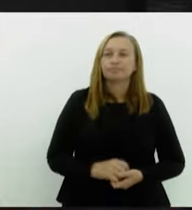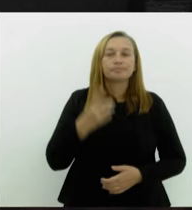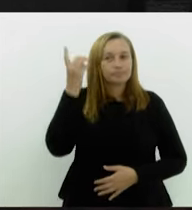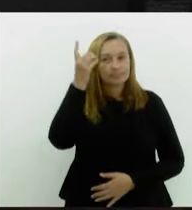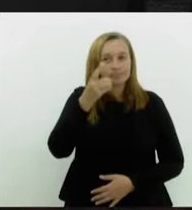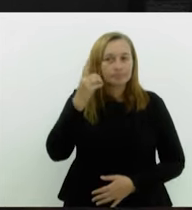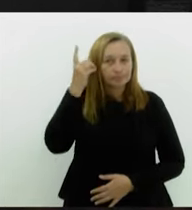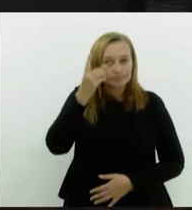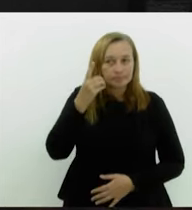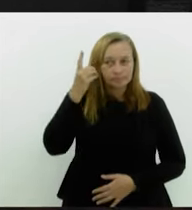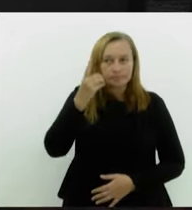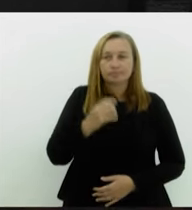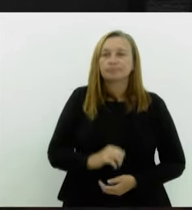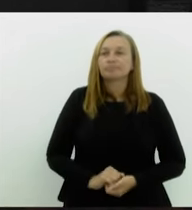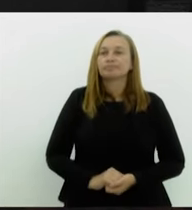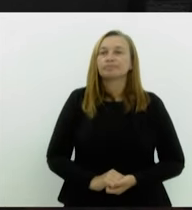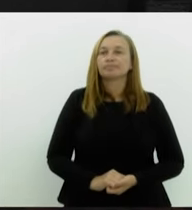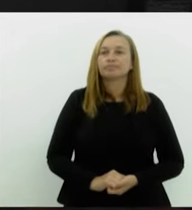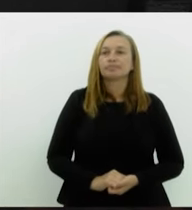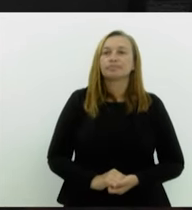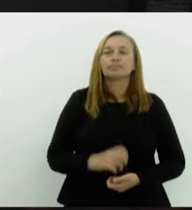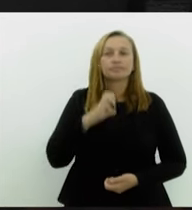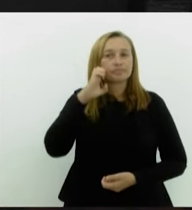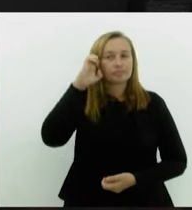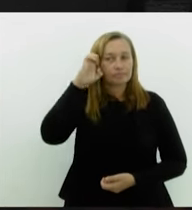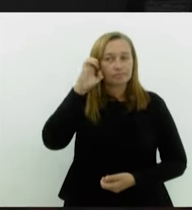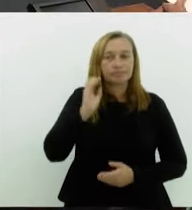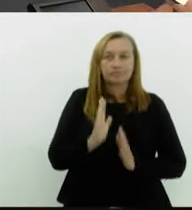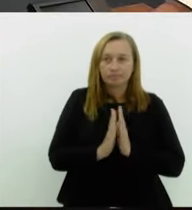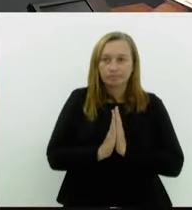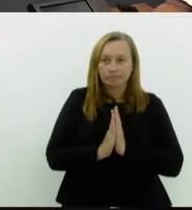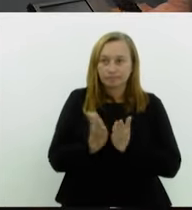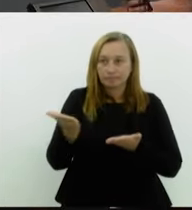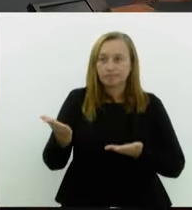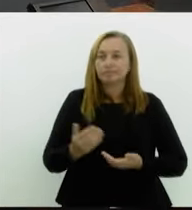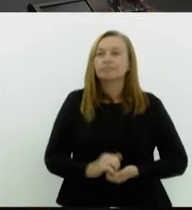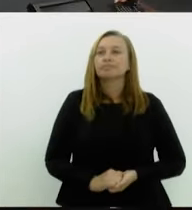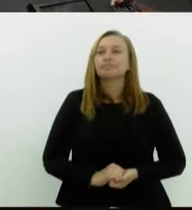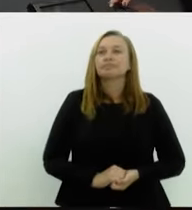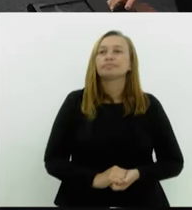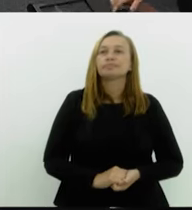Deputada Érica Takimoto, por favor.